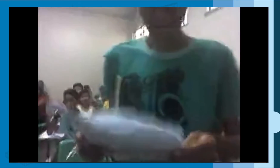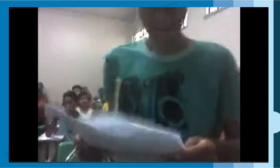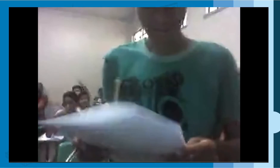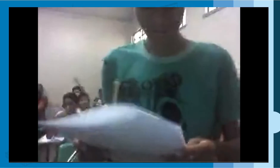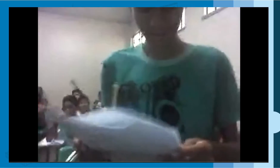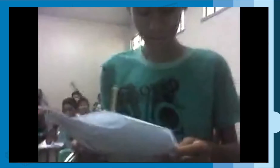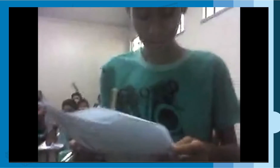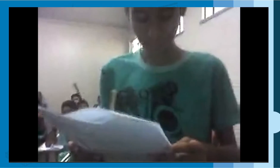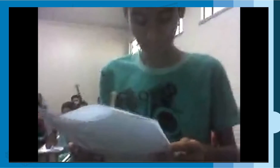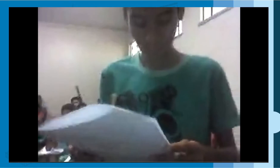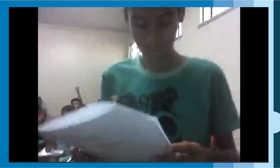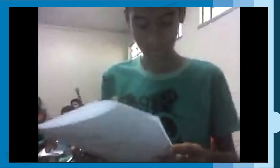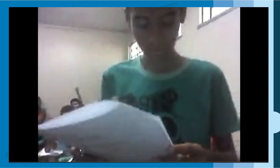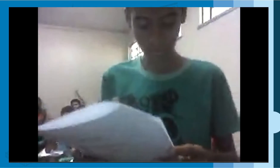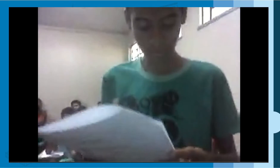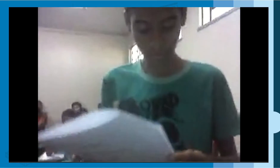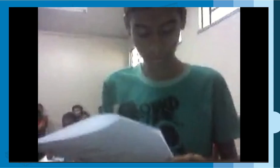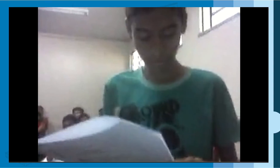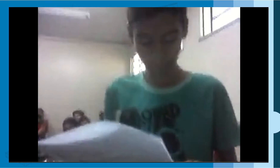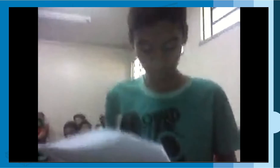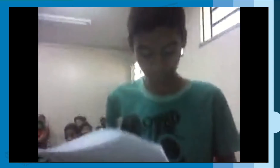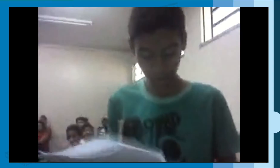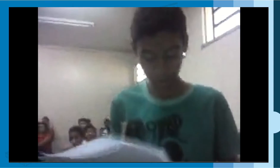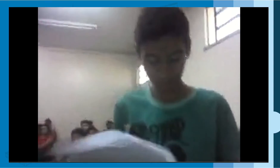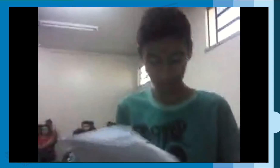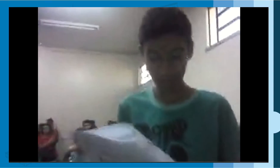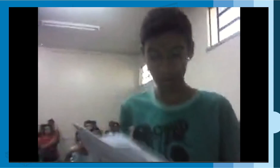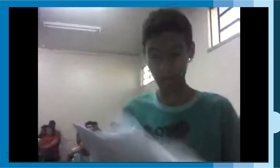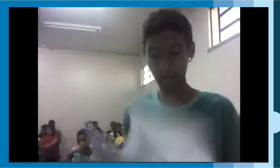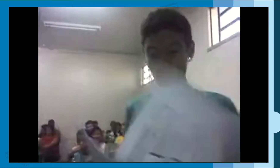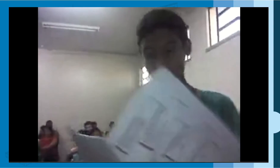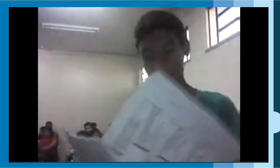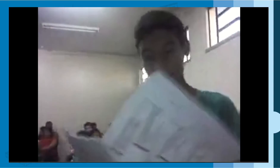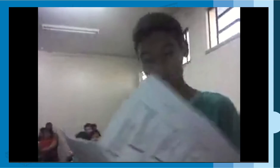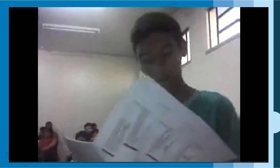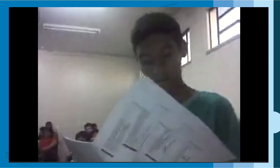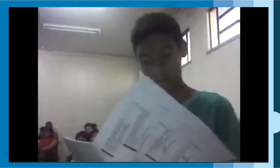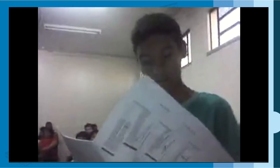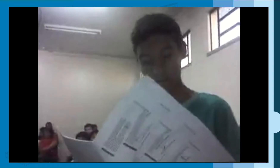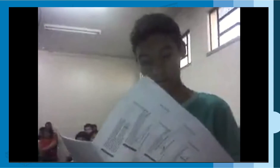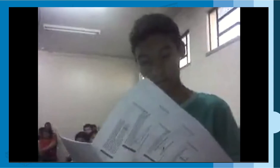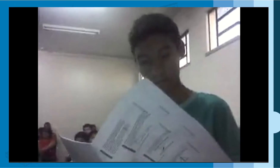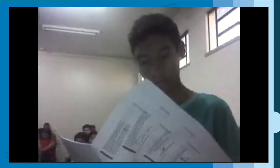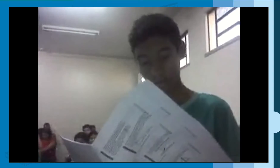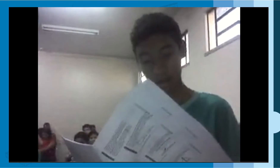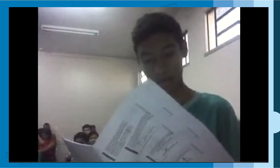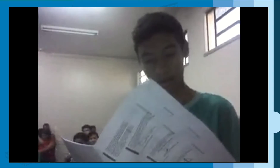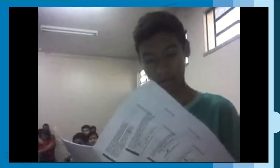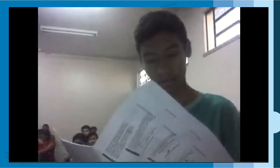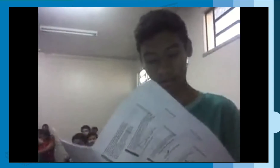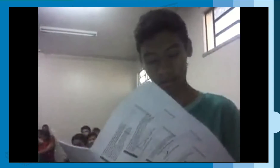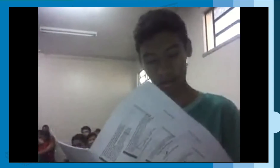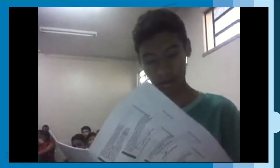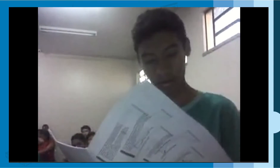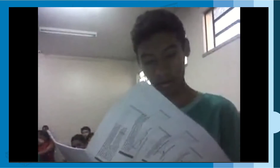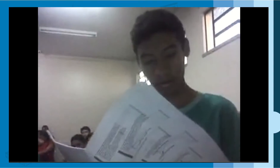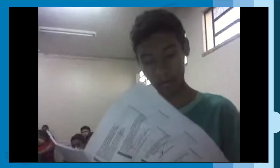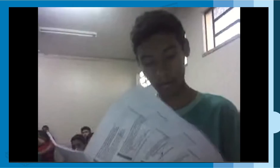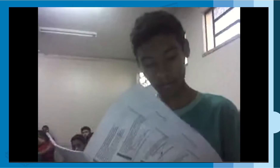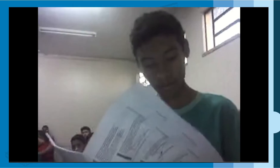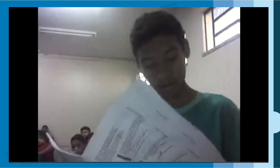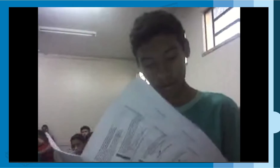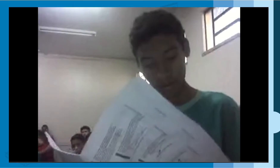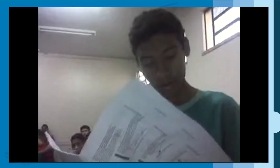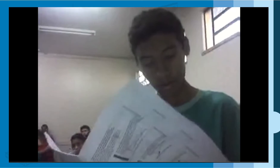A primeira é a C, a segunda é a D, a primeira é a segunda, a quarta é a